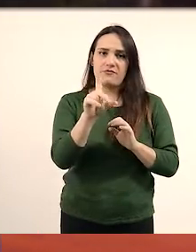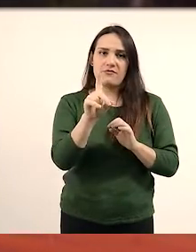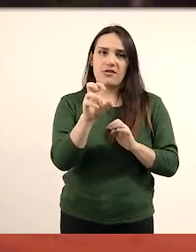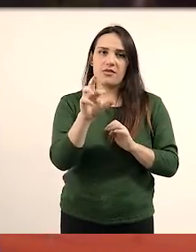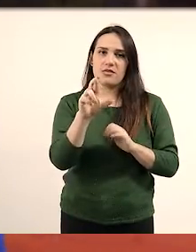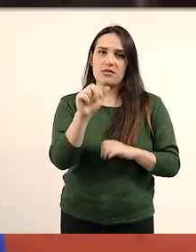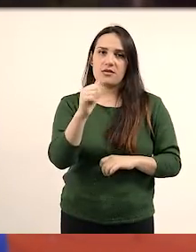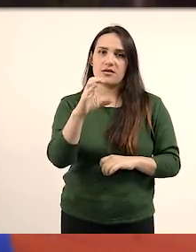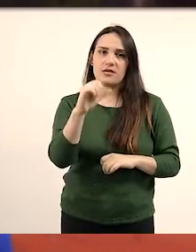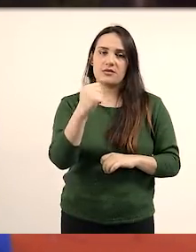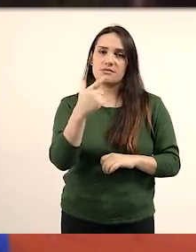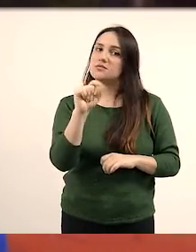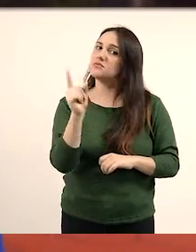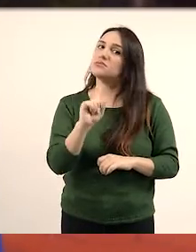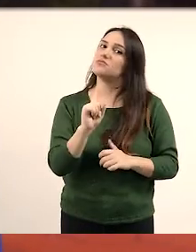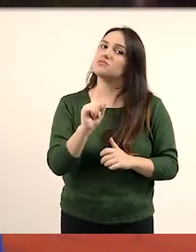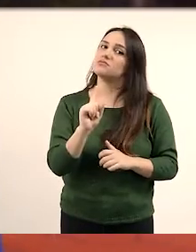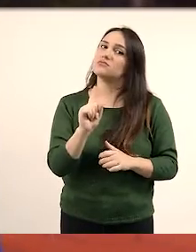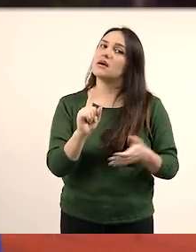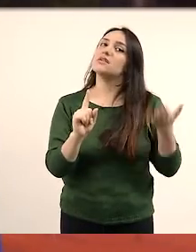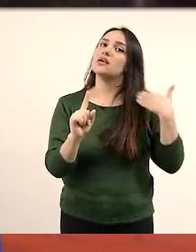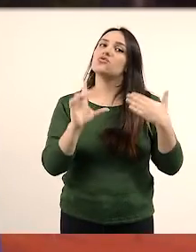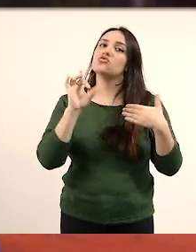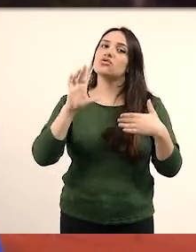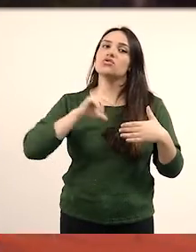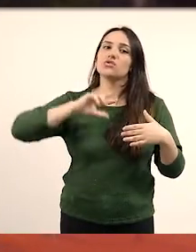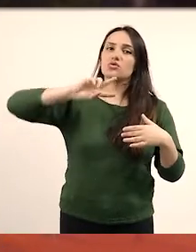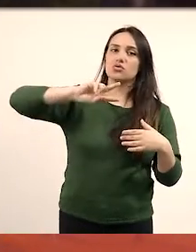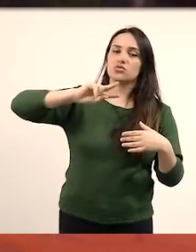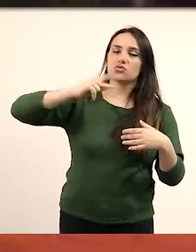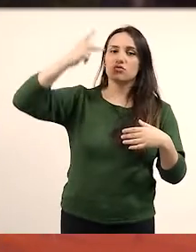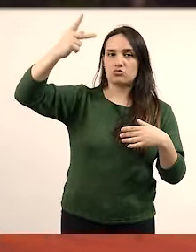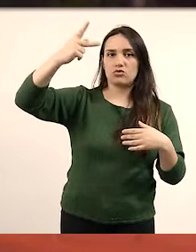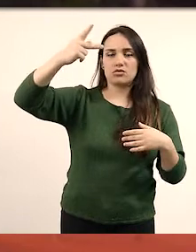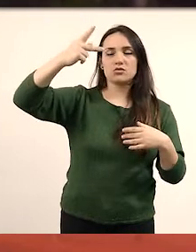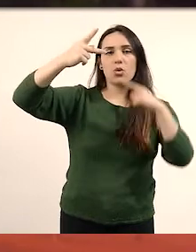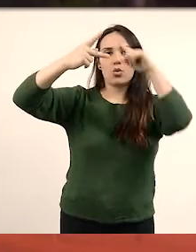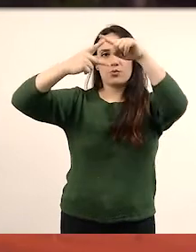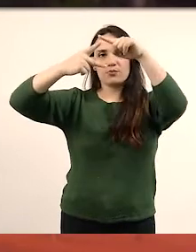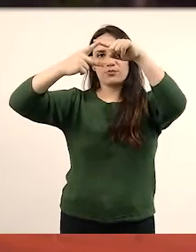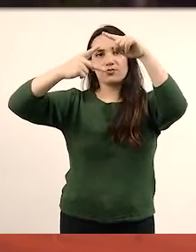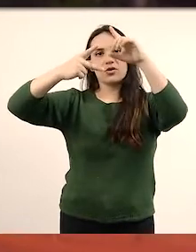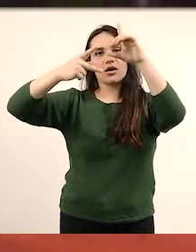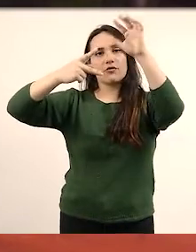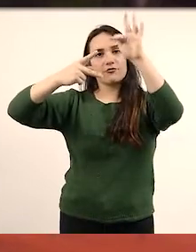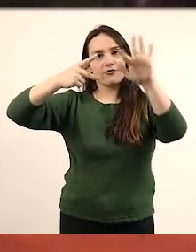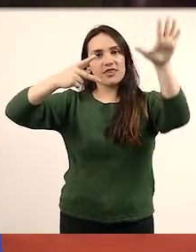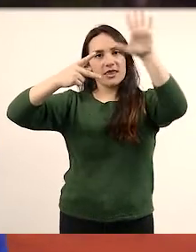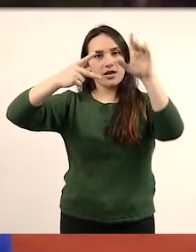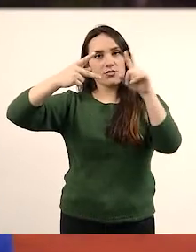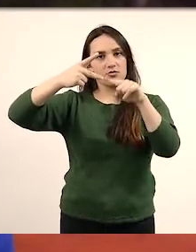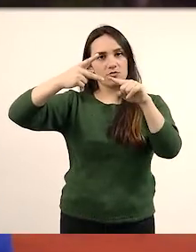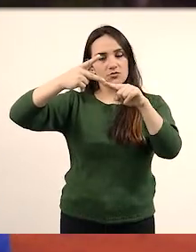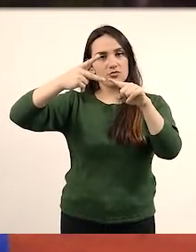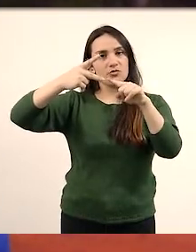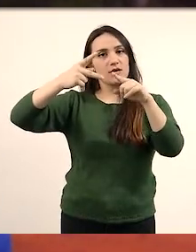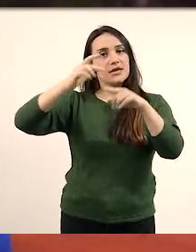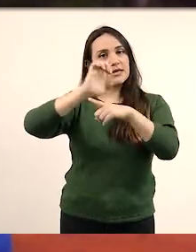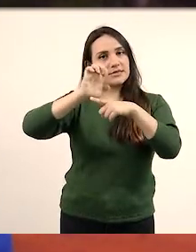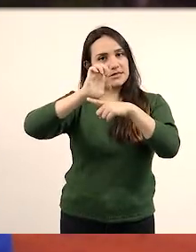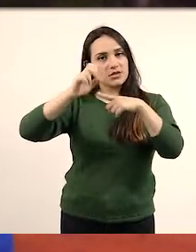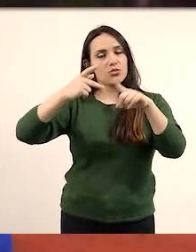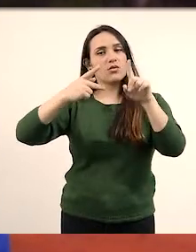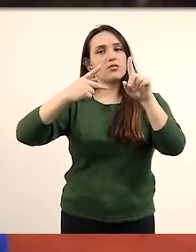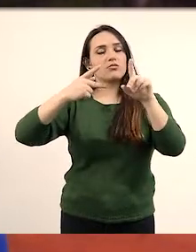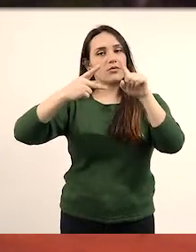da federação. A regra comum é a dualidade, o governo central e os estados federados. O Brasil, na Constituição